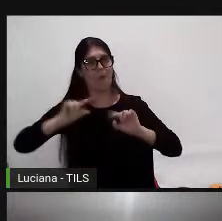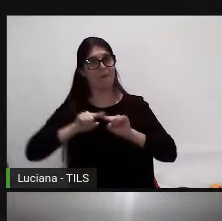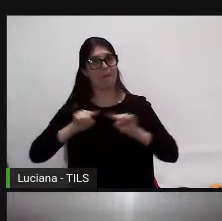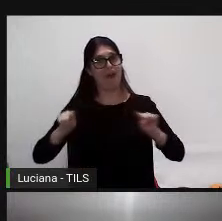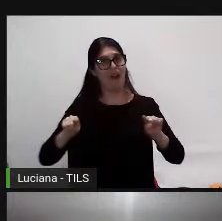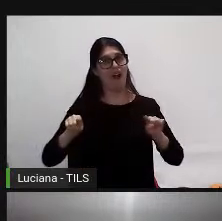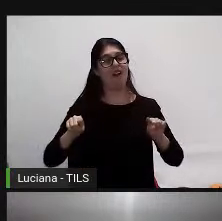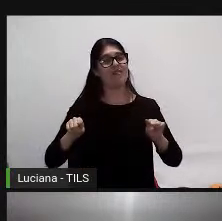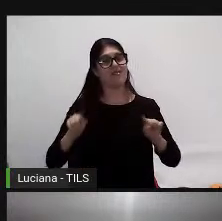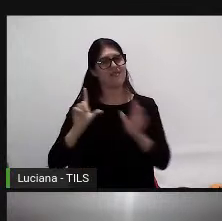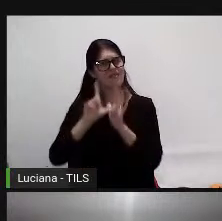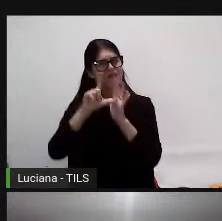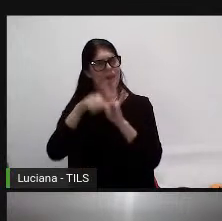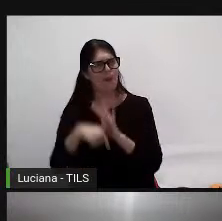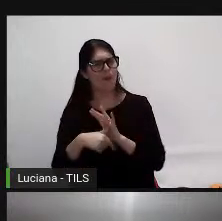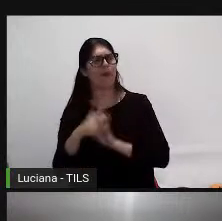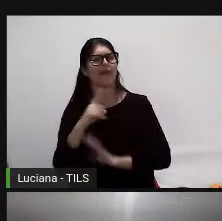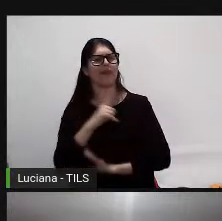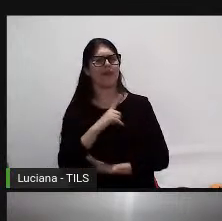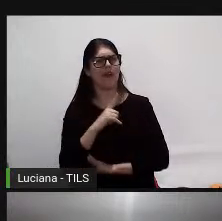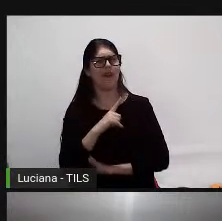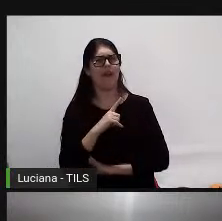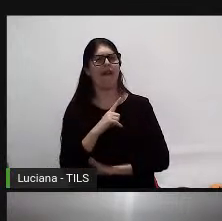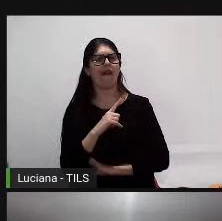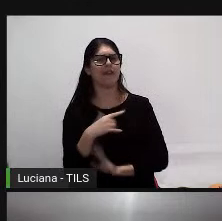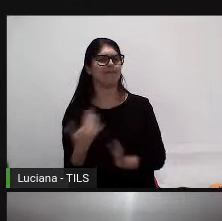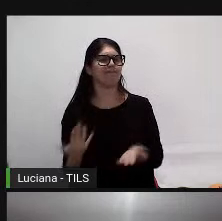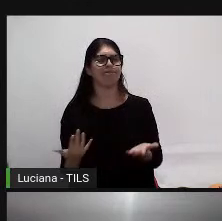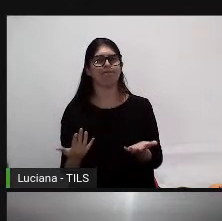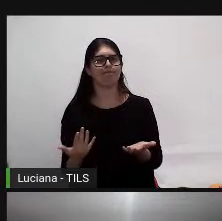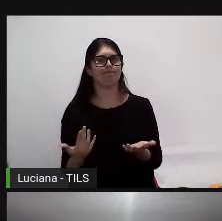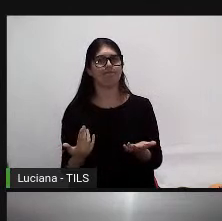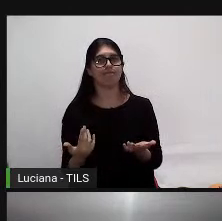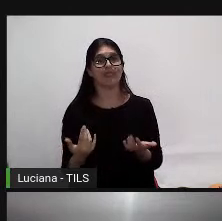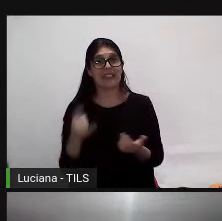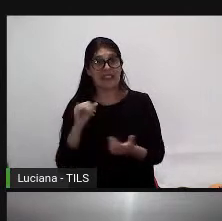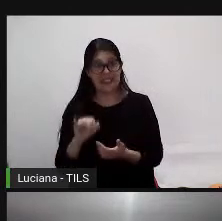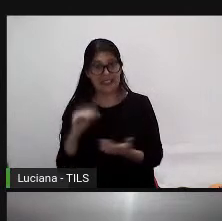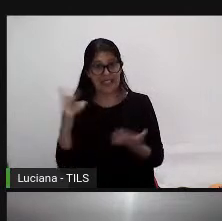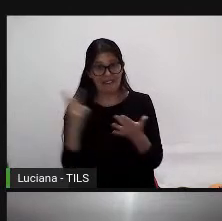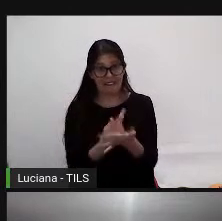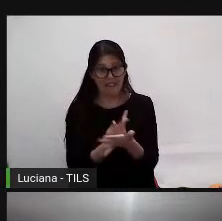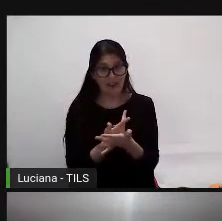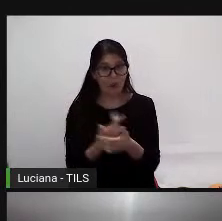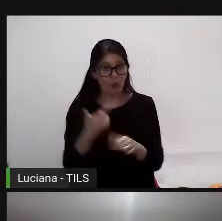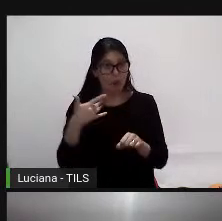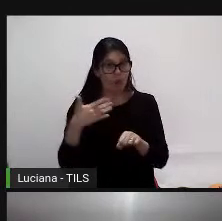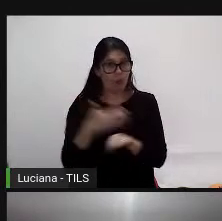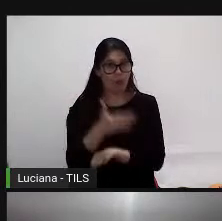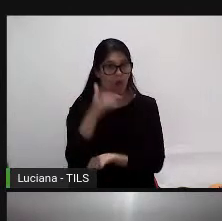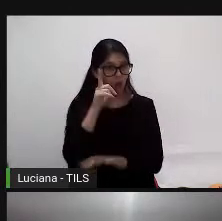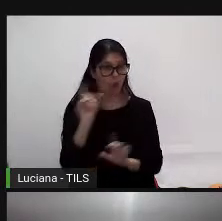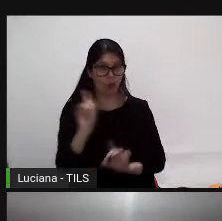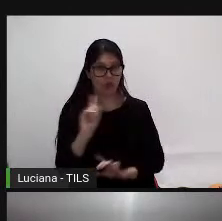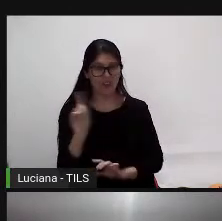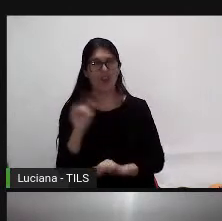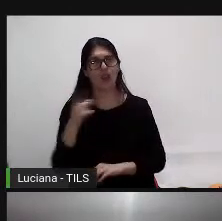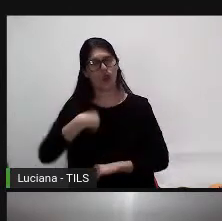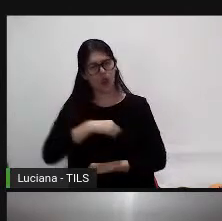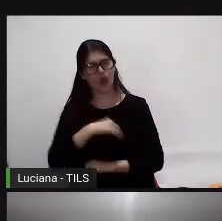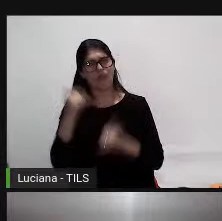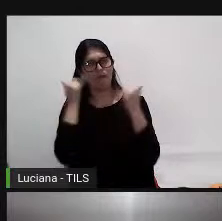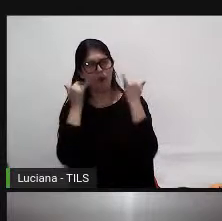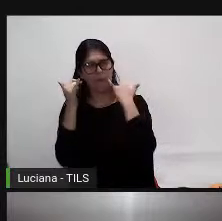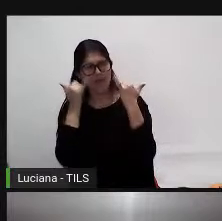aqui depois, não consegui, bom, quem vai acessar? Onde vai recorrer? Com quem vai conversar?